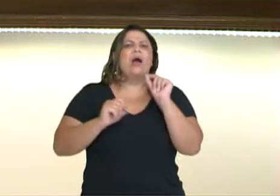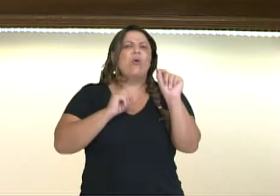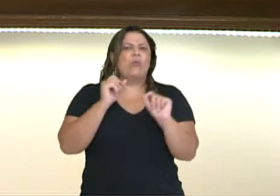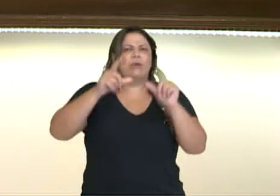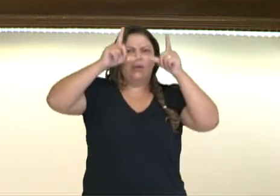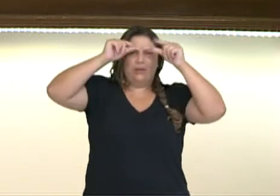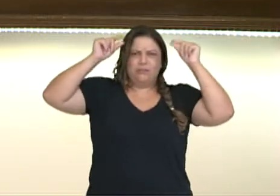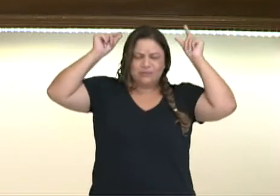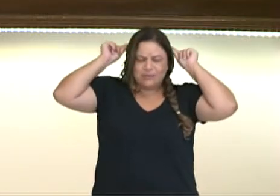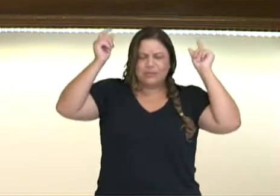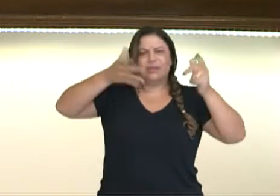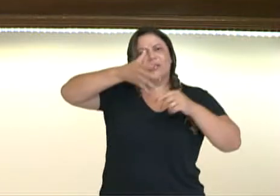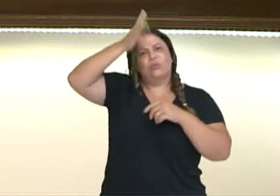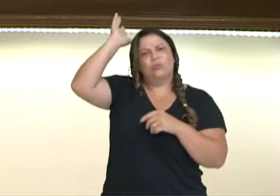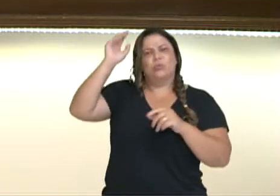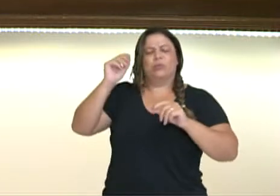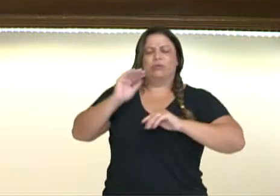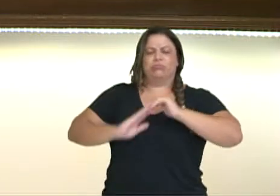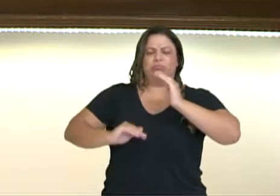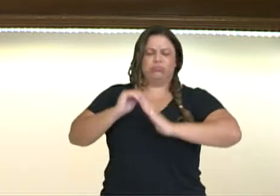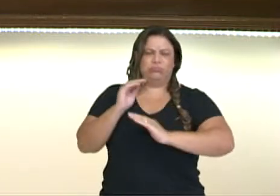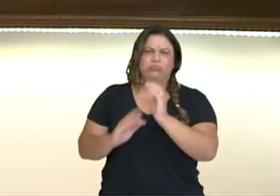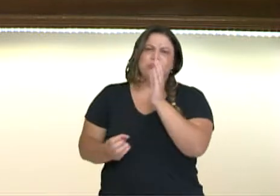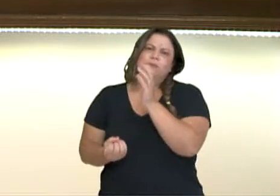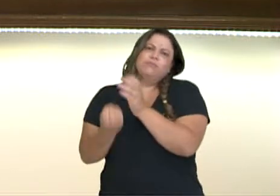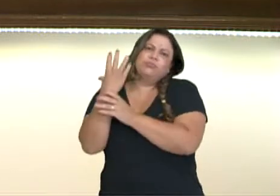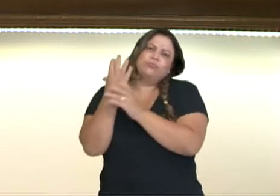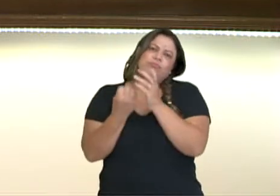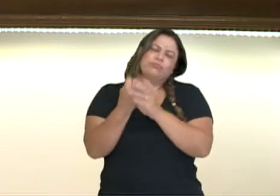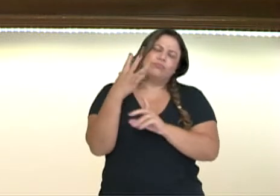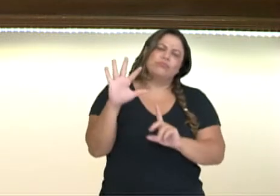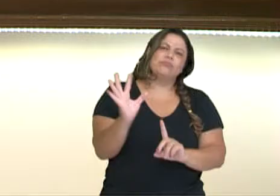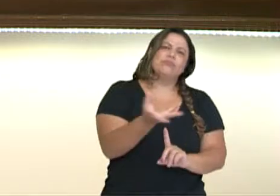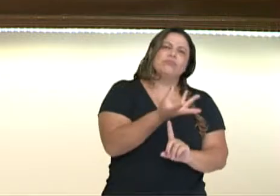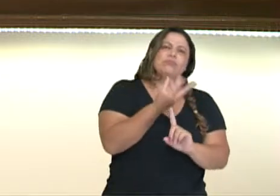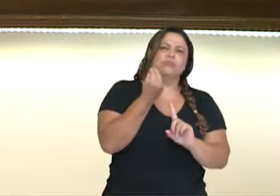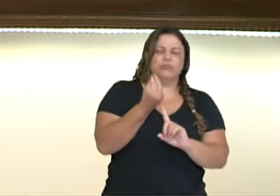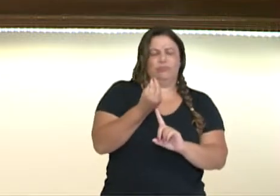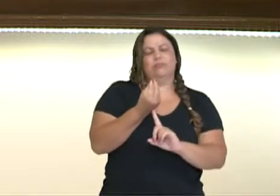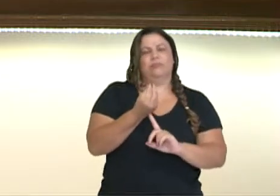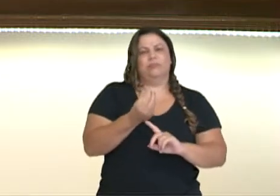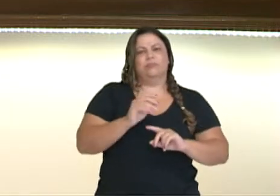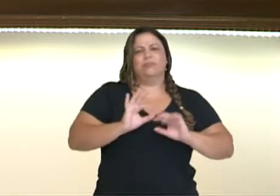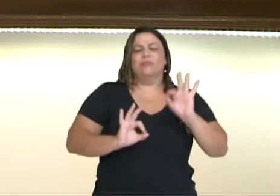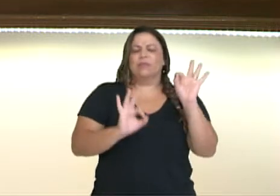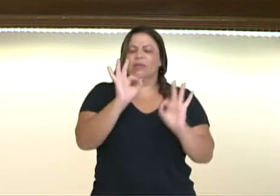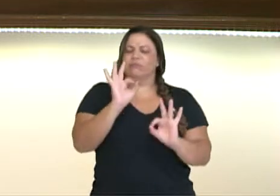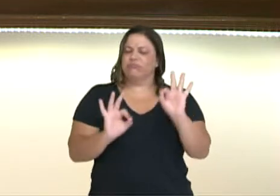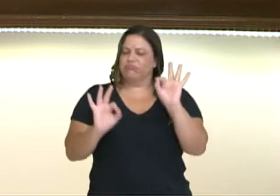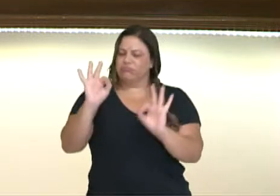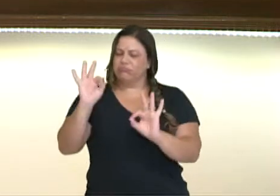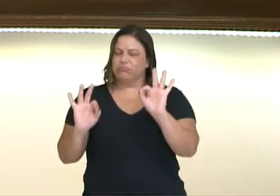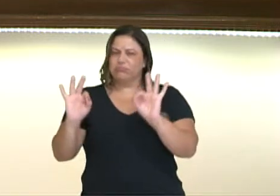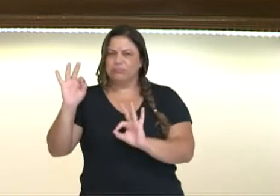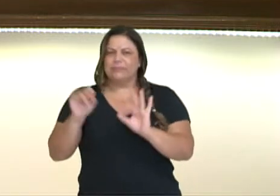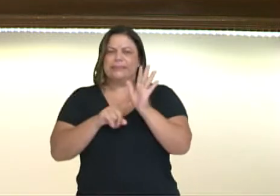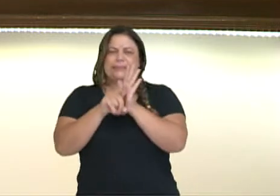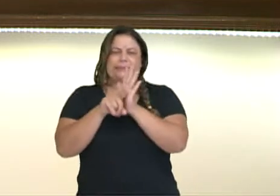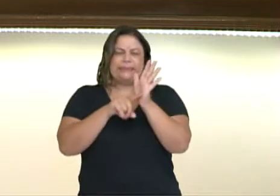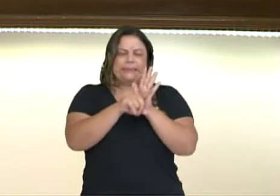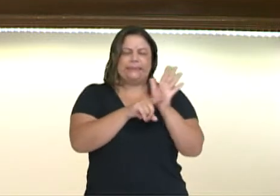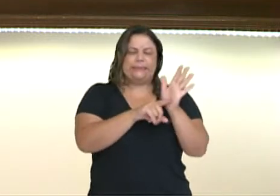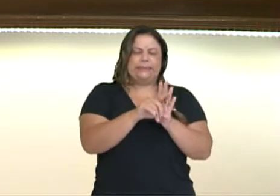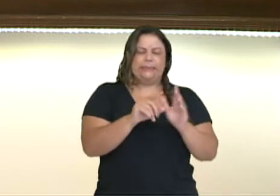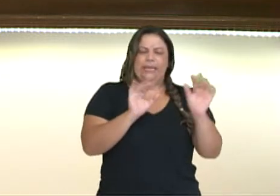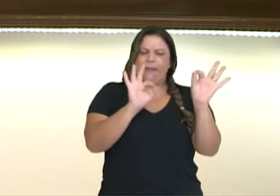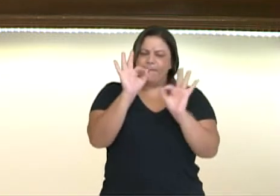produziam um tipo de arte bem científica no que diz respeito à proporção, no que diz respeito à anatomia,